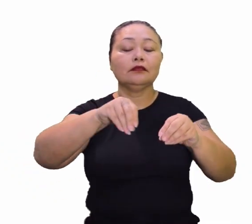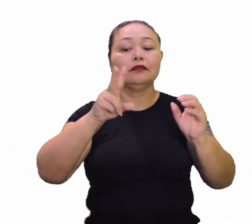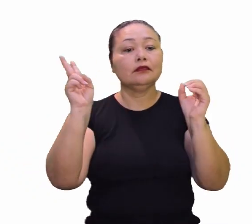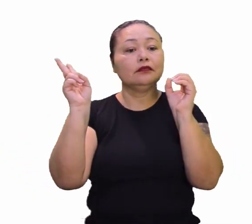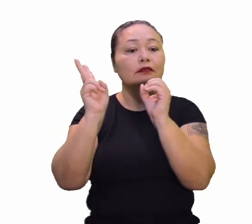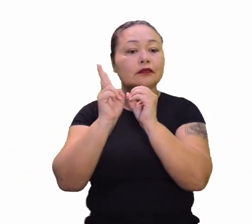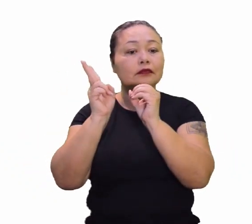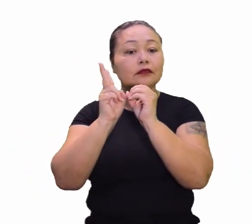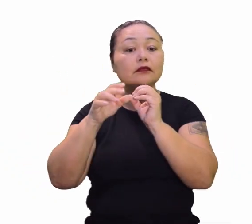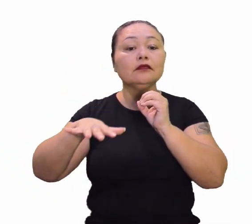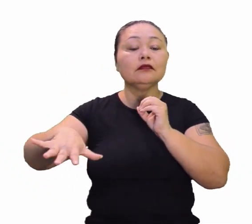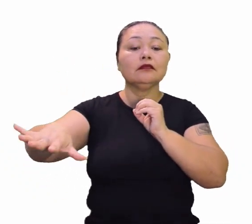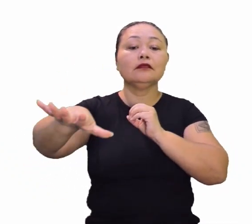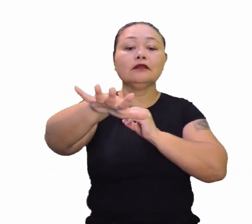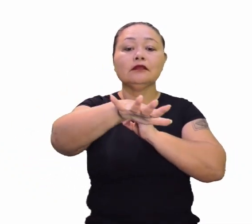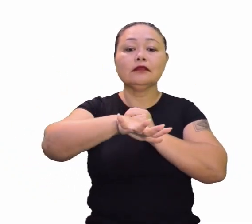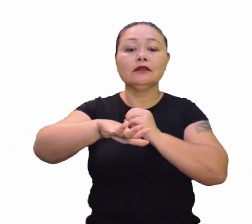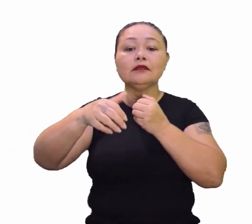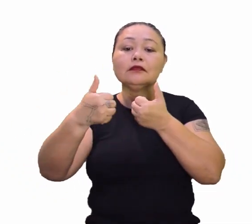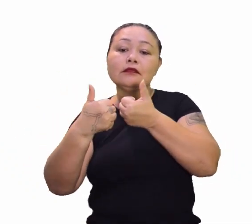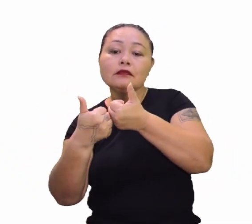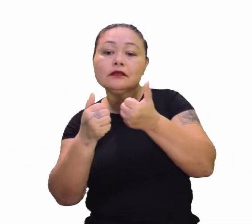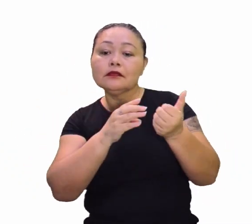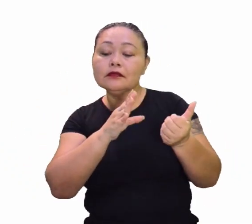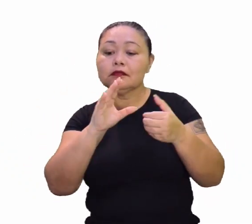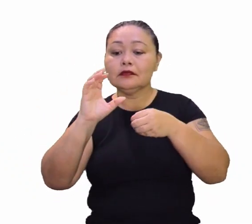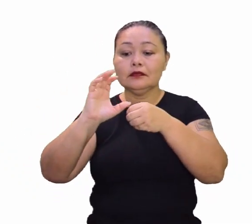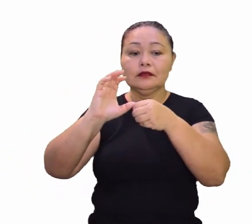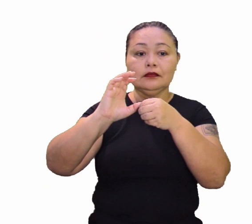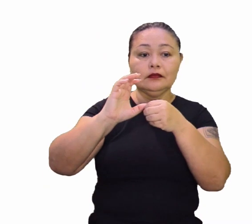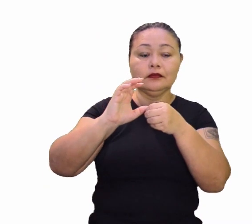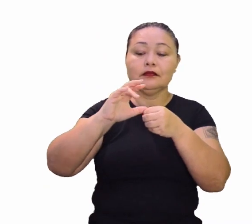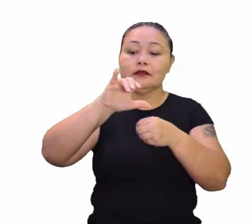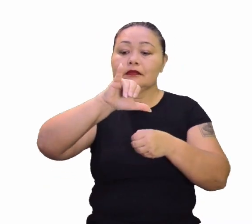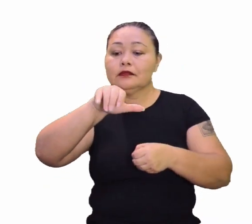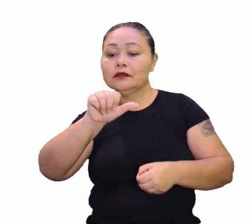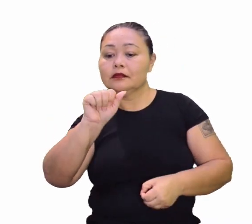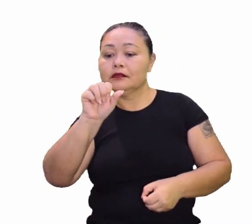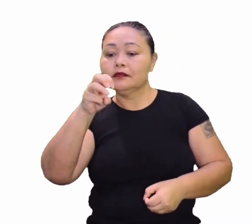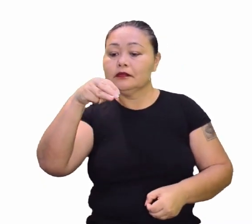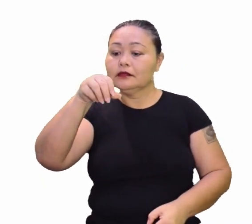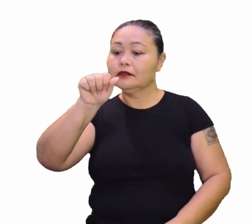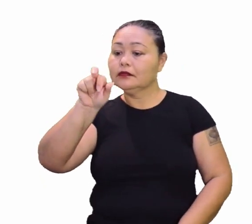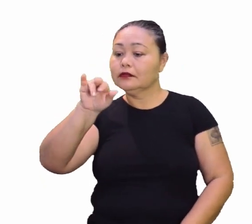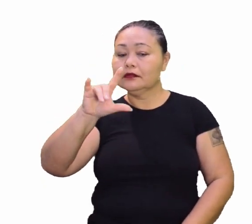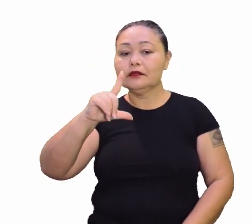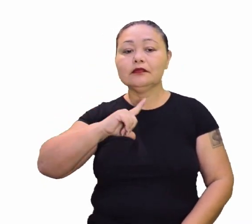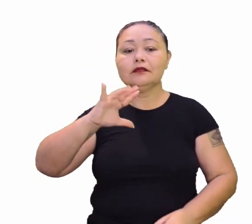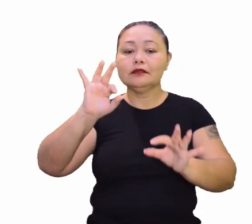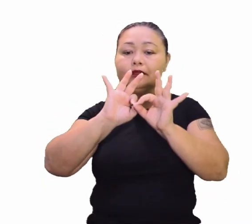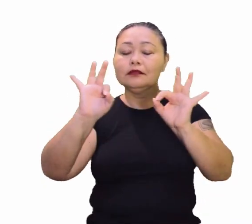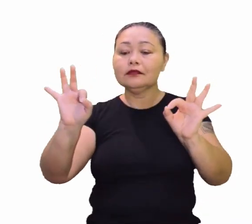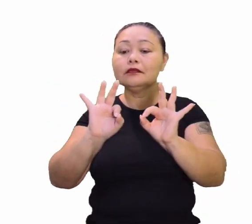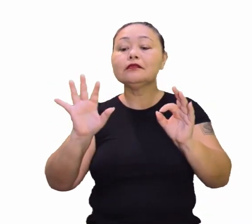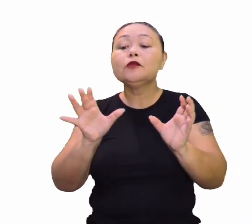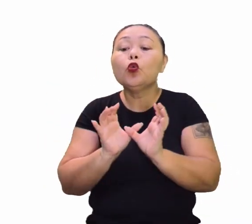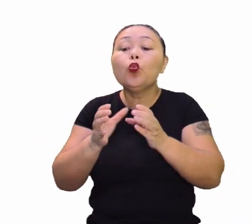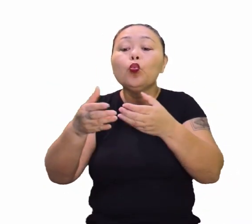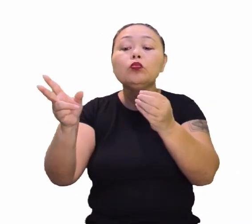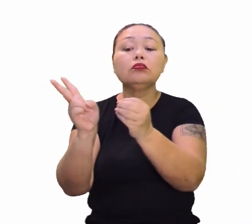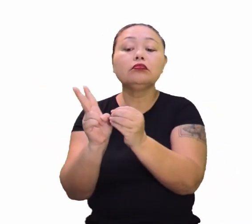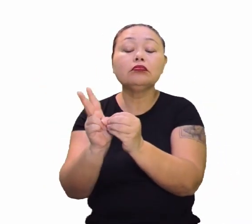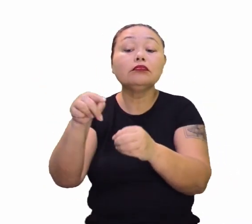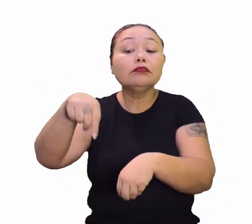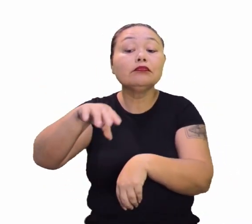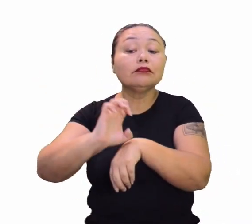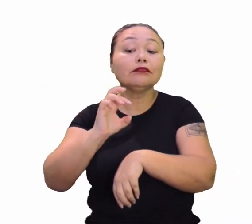grupo indígena compreende a região que fica entre o Rio Candeias e o Jamari. O enunciado trata-se de qual grupo